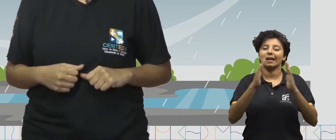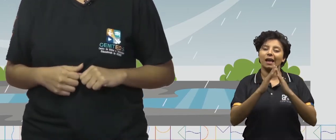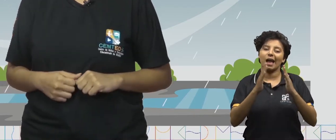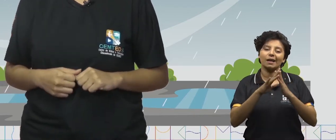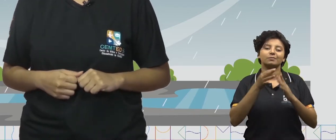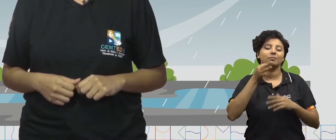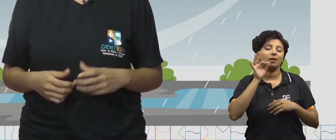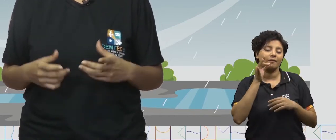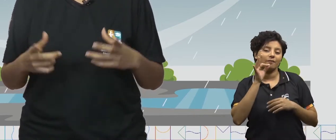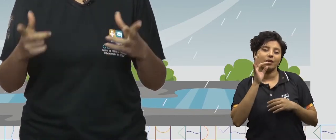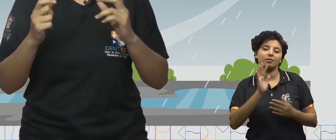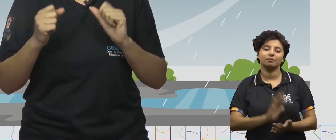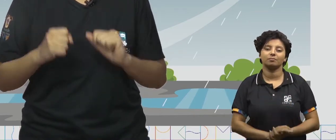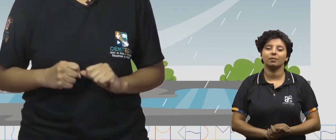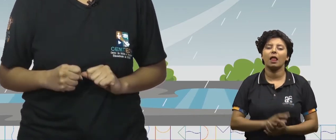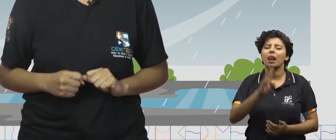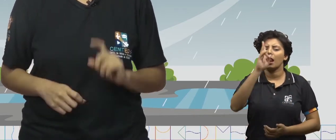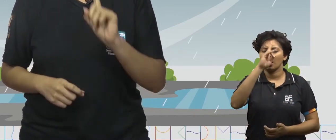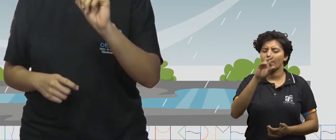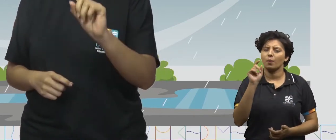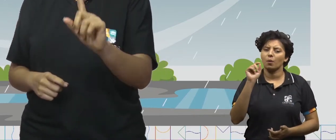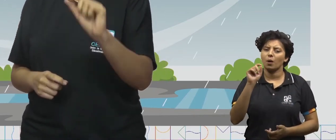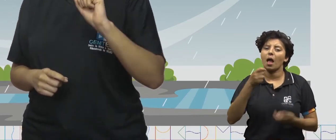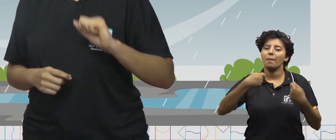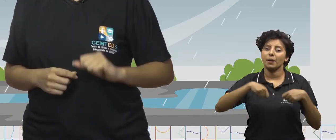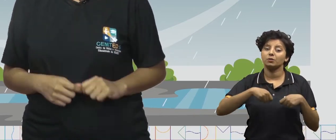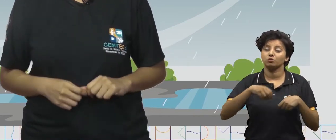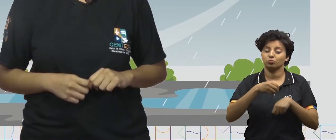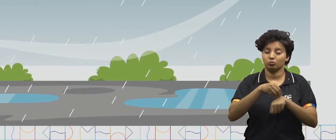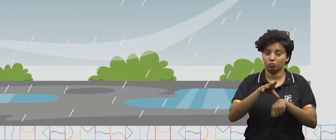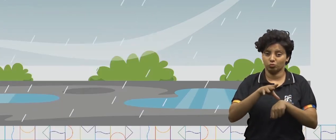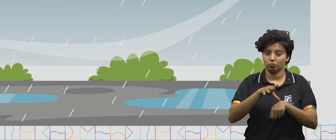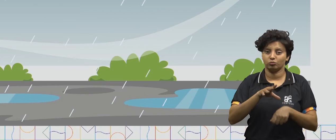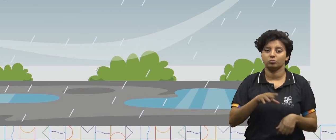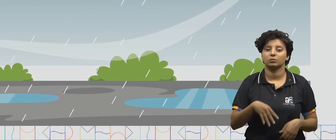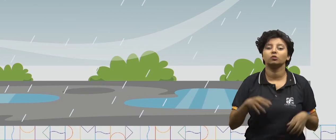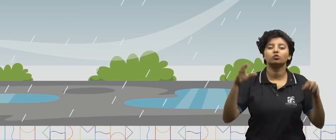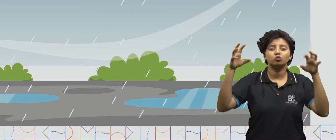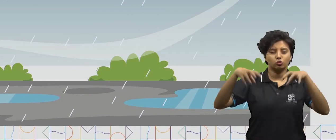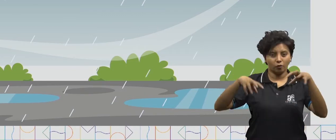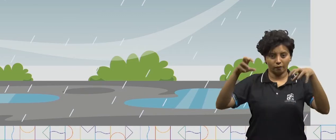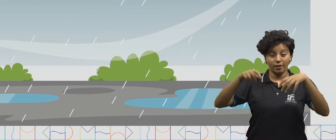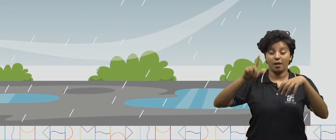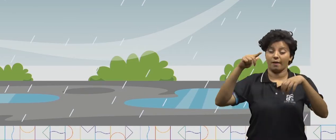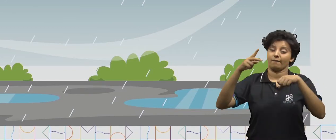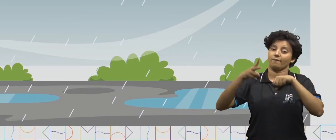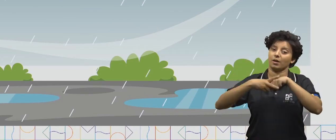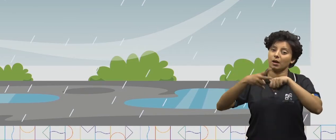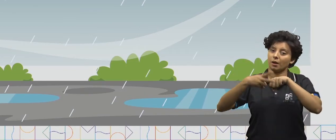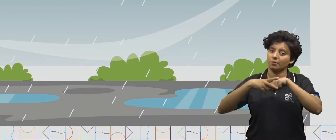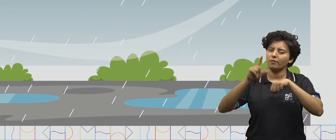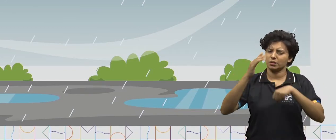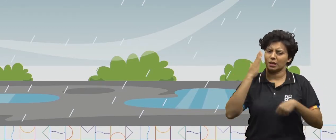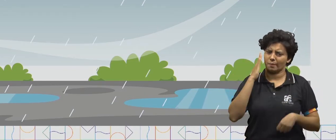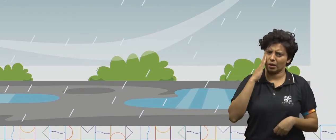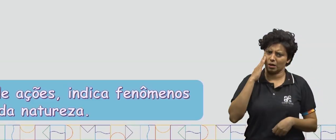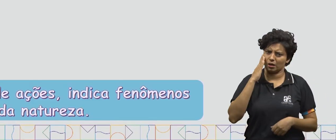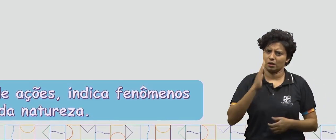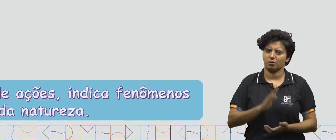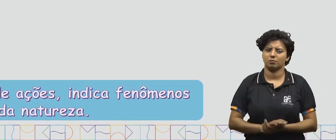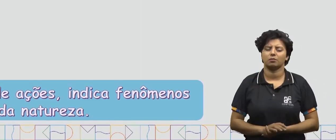bem quentinho. Isso me lembrou uma coisa, preciso lhe contar. Chover é um verbo. Você